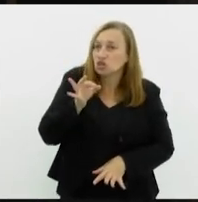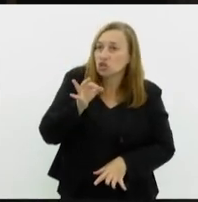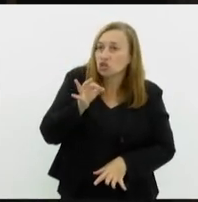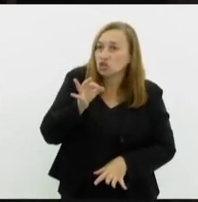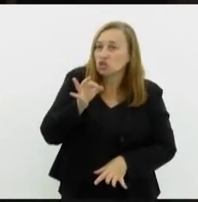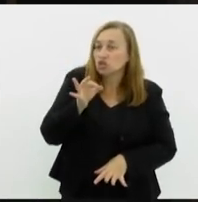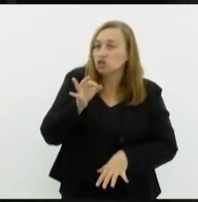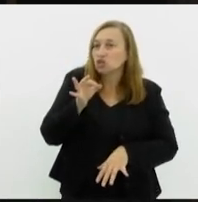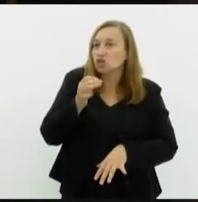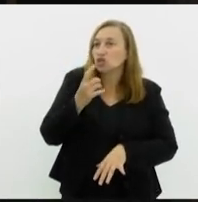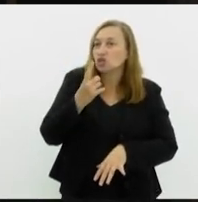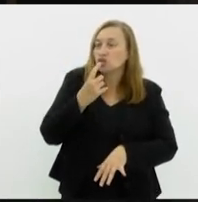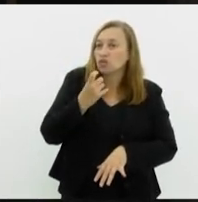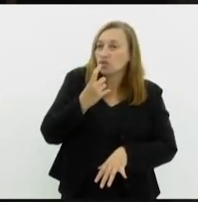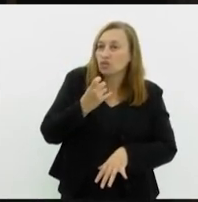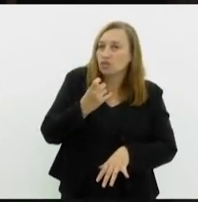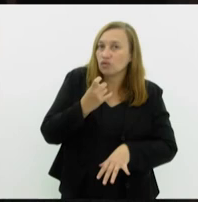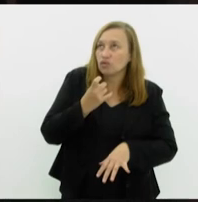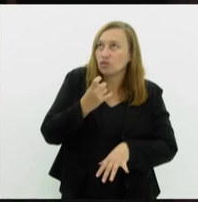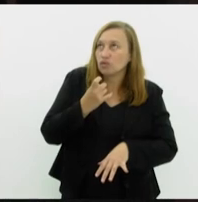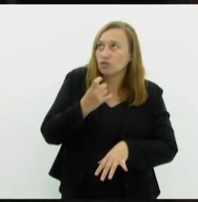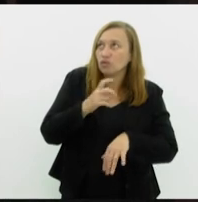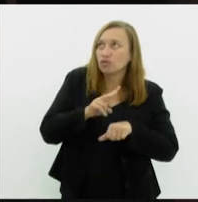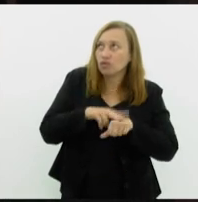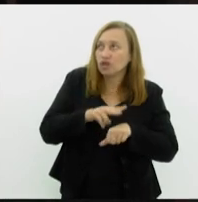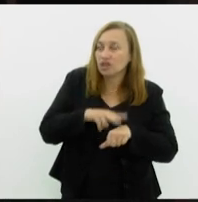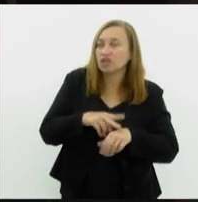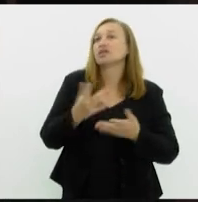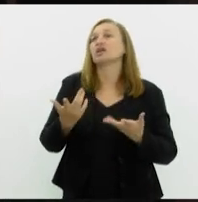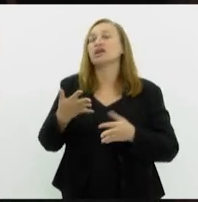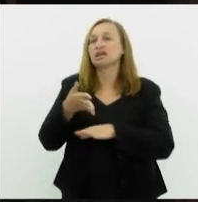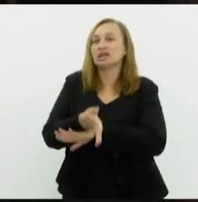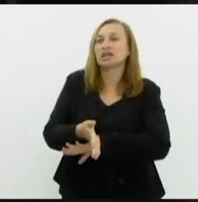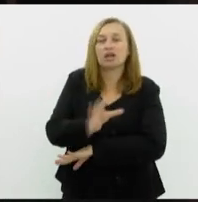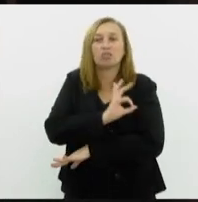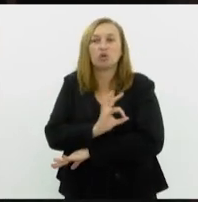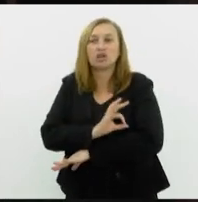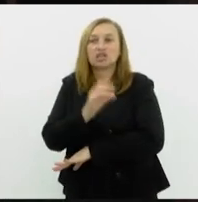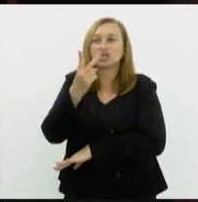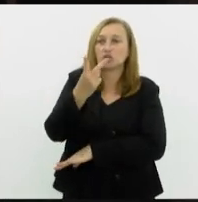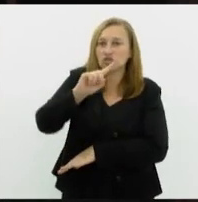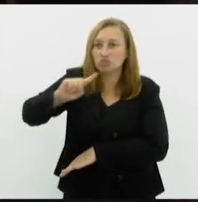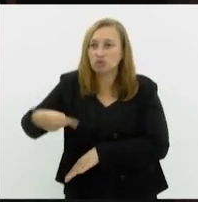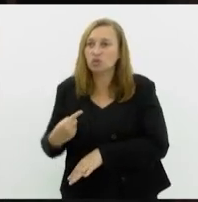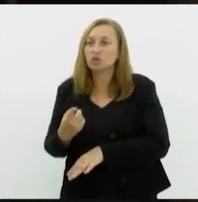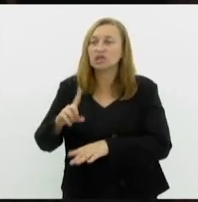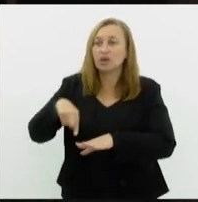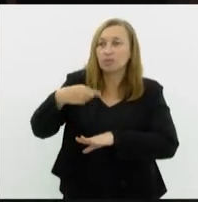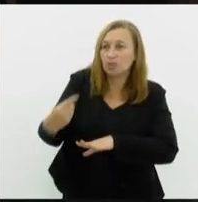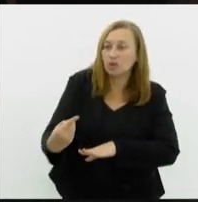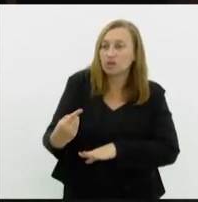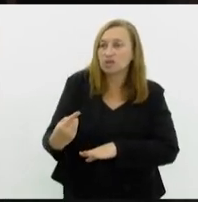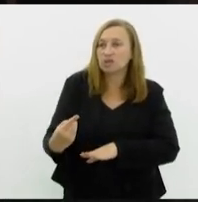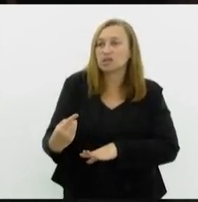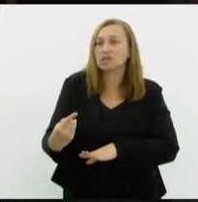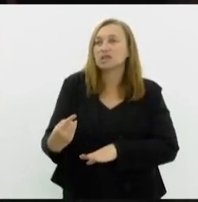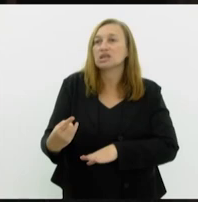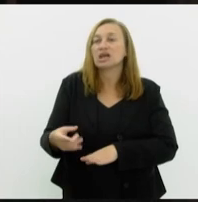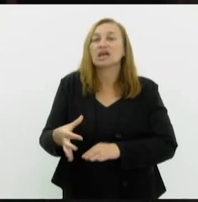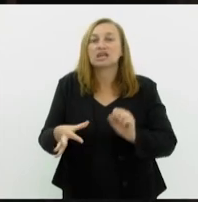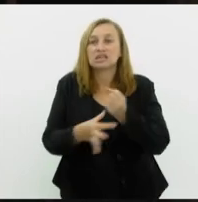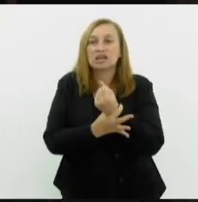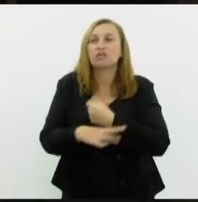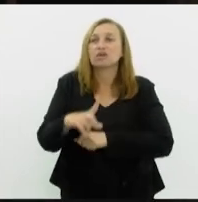homenagem ao senhor, que, sem dúvida, eu entrei na polícia em 2000, logo fui para Mangaratiba, eu tenho muita